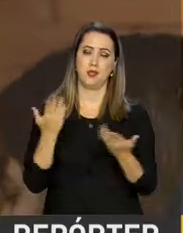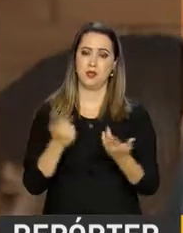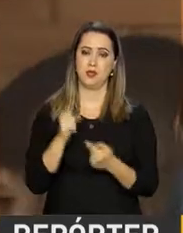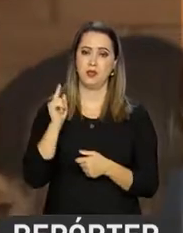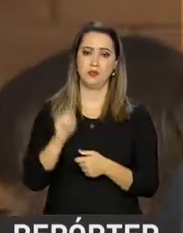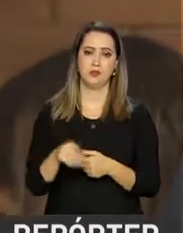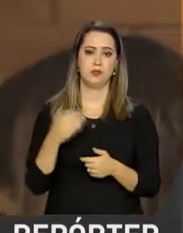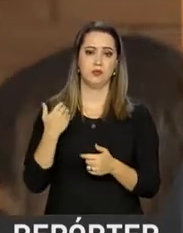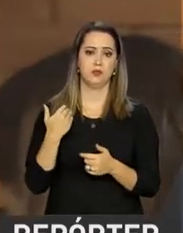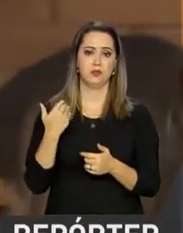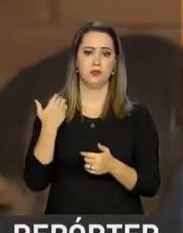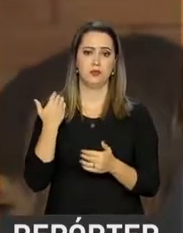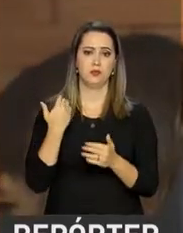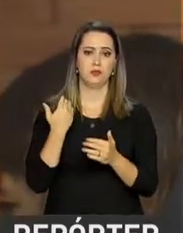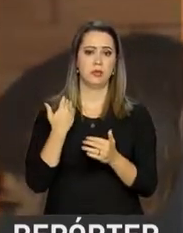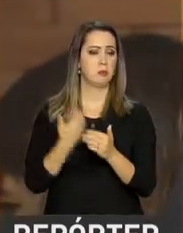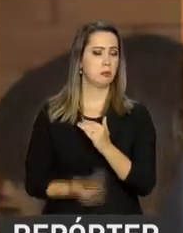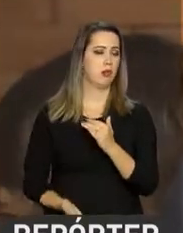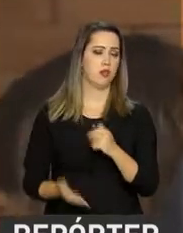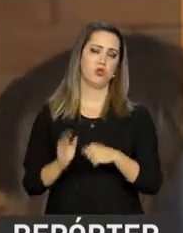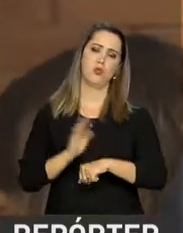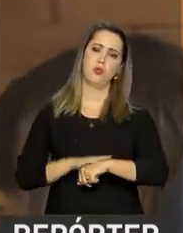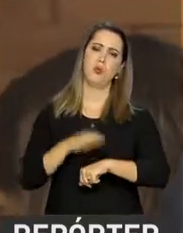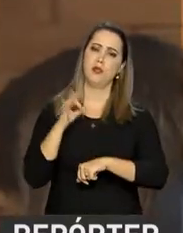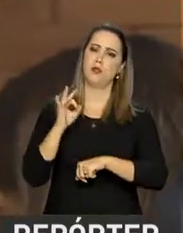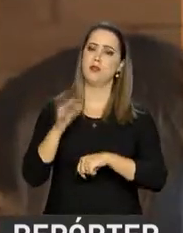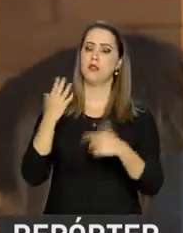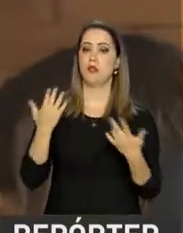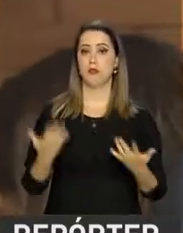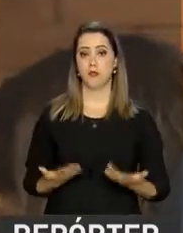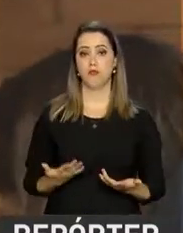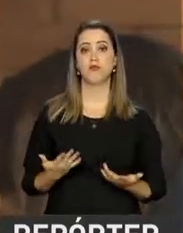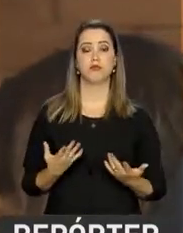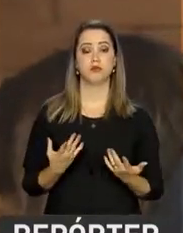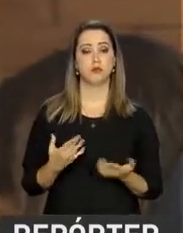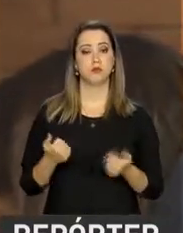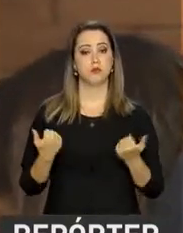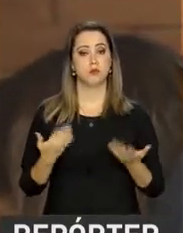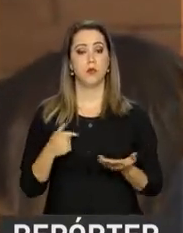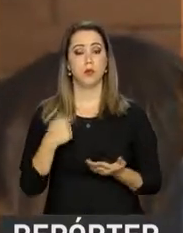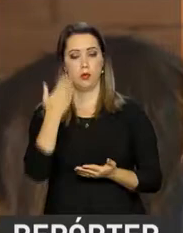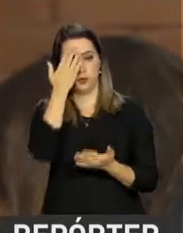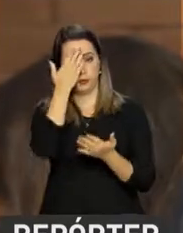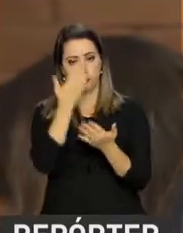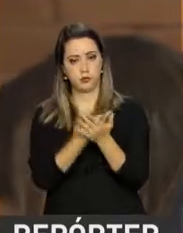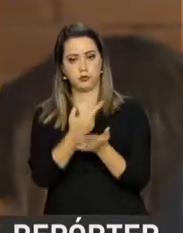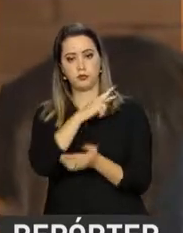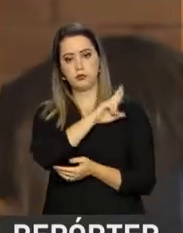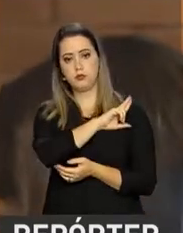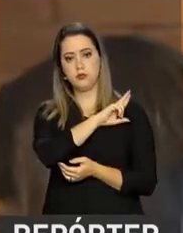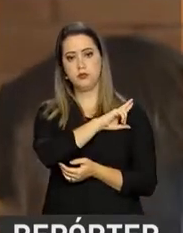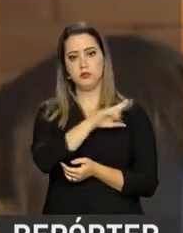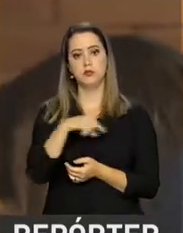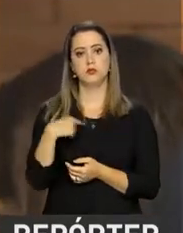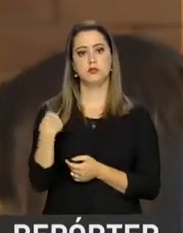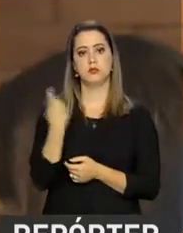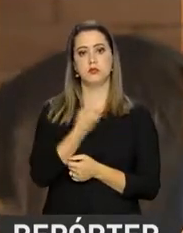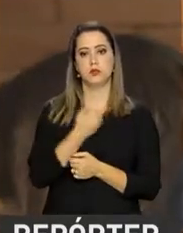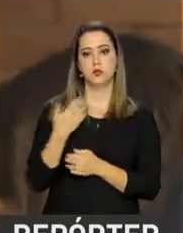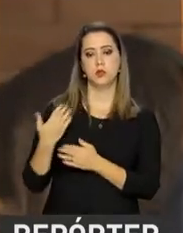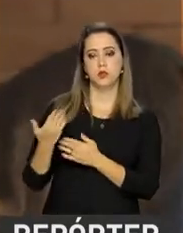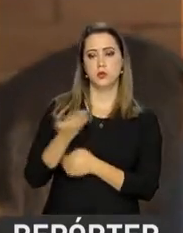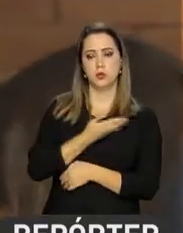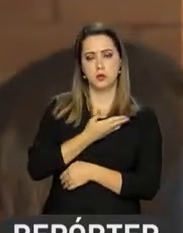grande é a perca de uma oportunidade histórica. Por isso, confiante na responsabilidade dos meus pares,